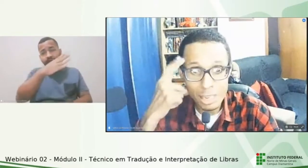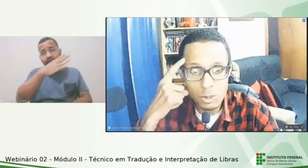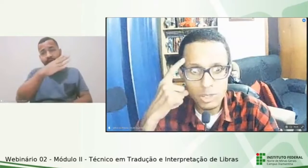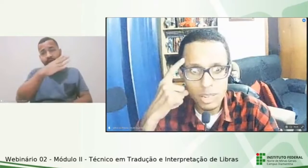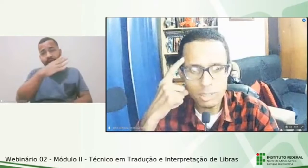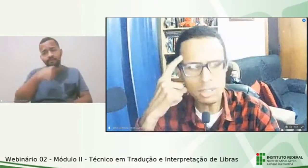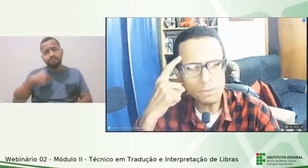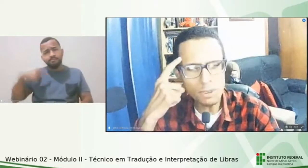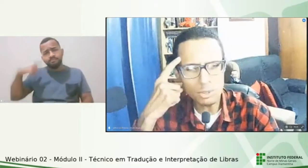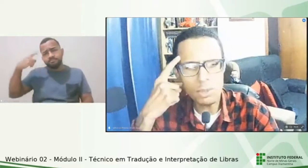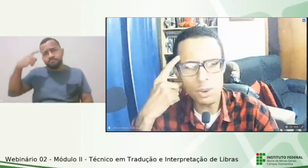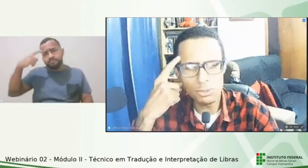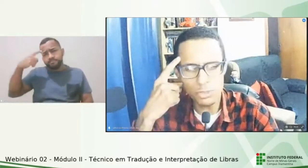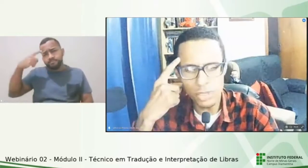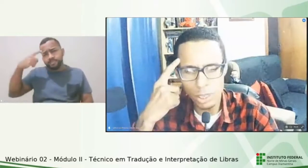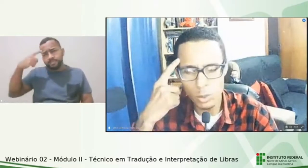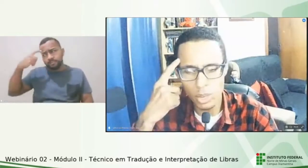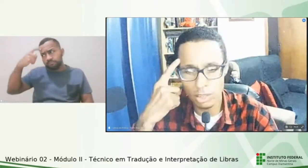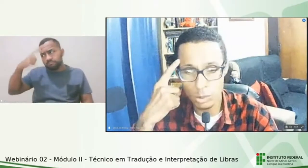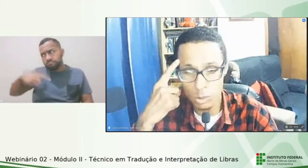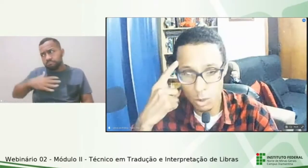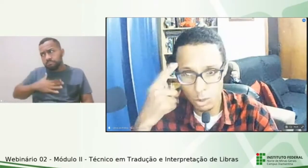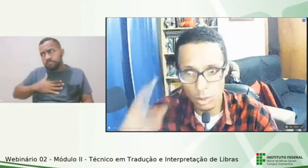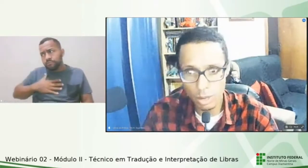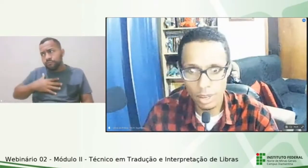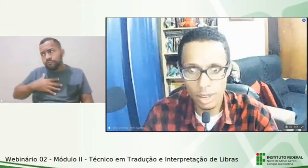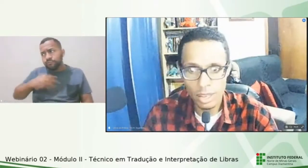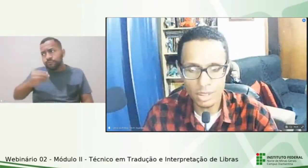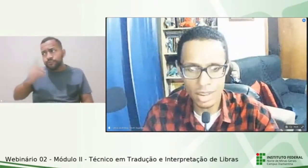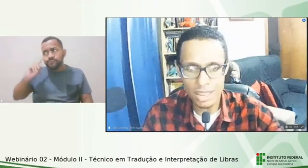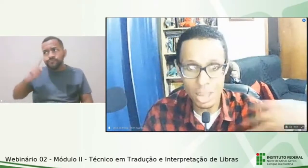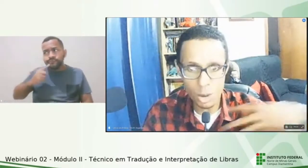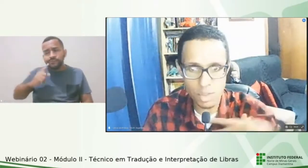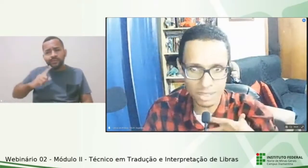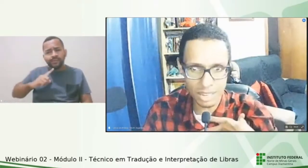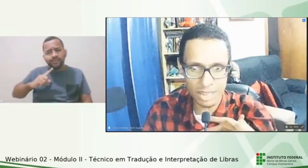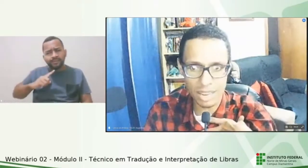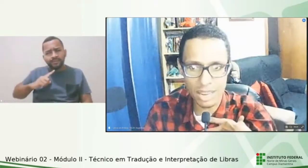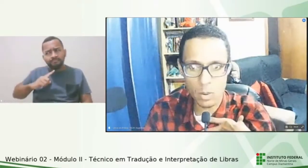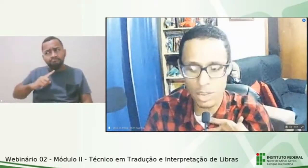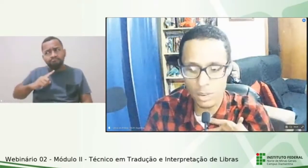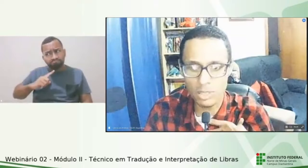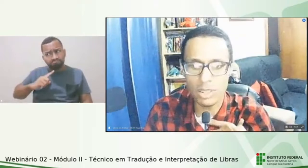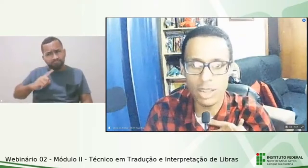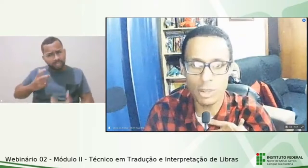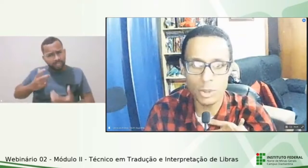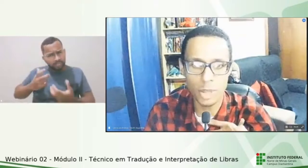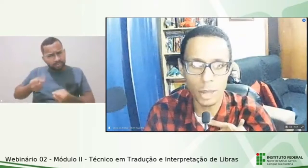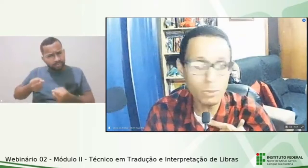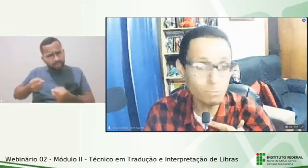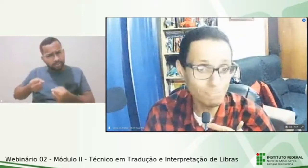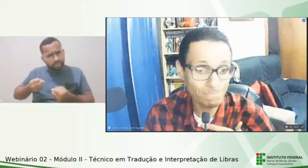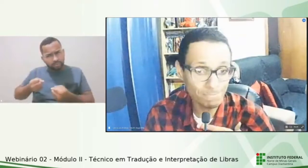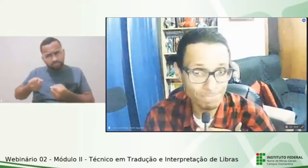aquela consciência. E se fosse o meu filho que é surdo? Será que eu me aceitaria com a língua de sinais que eu